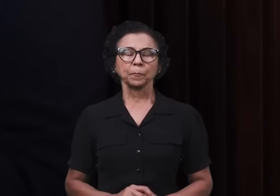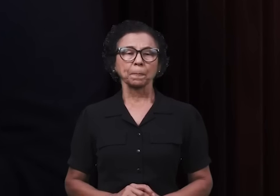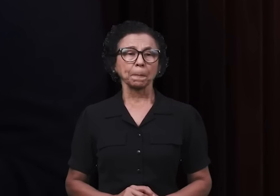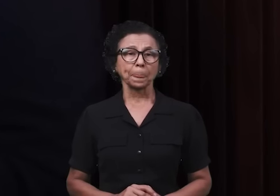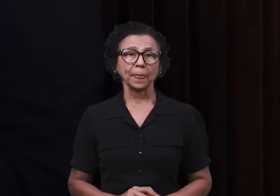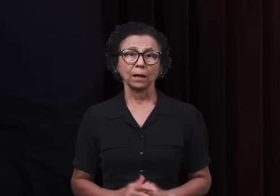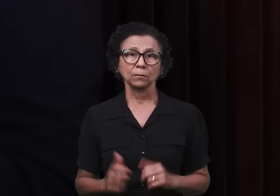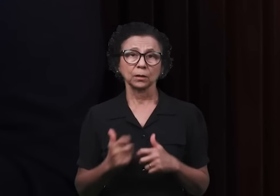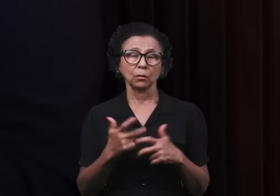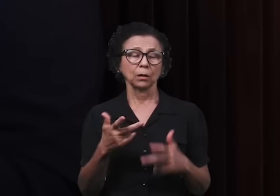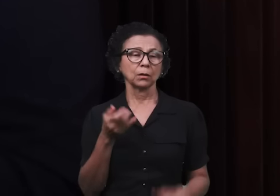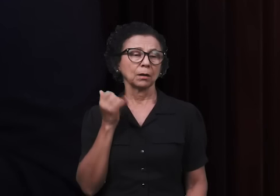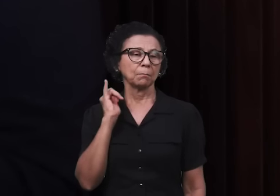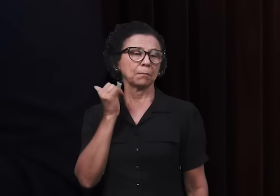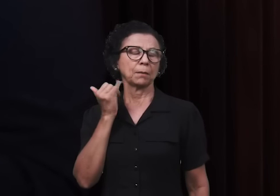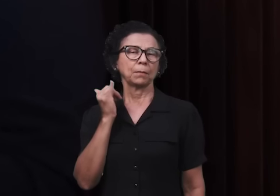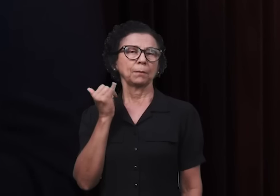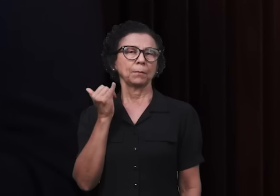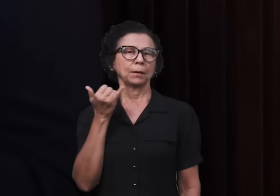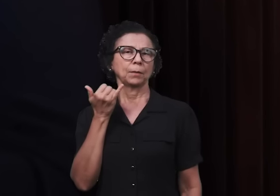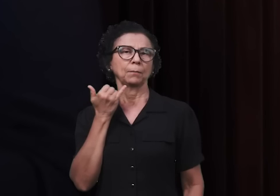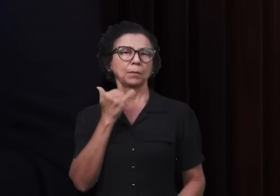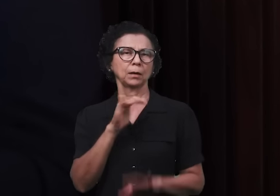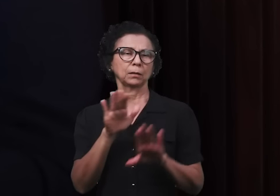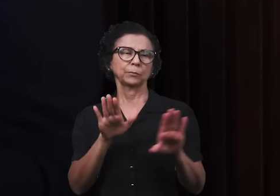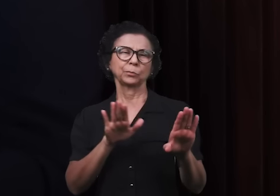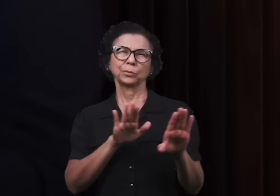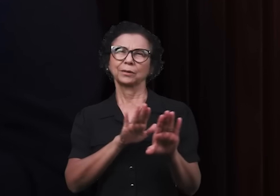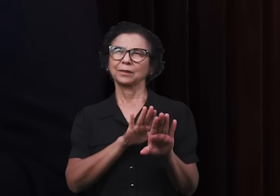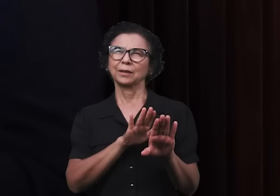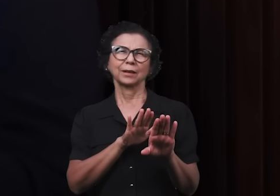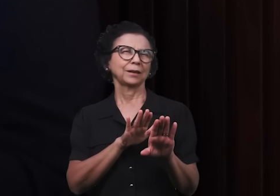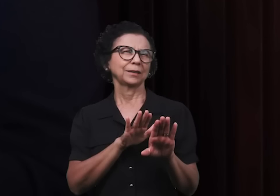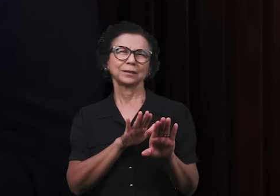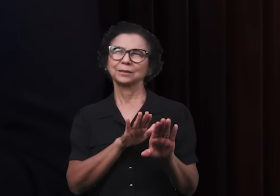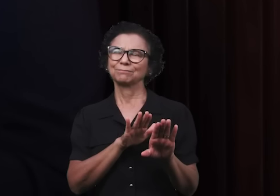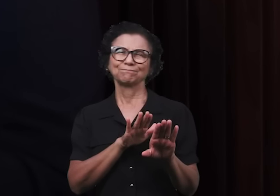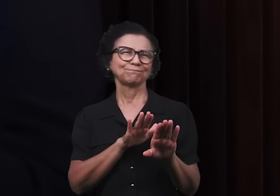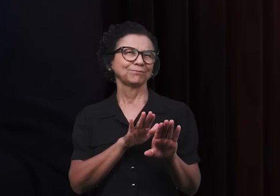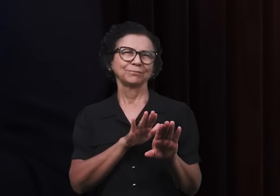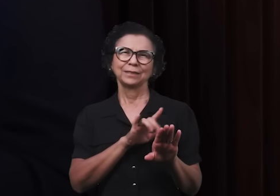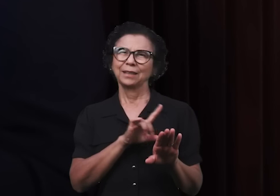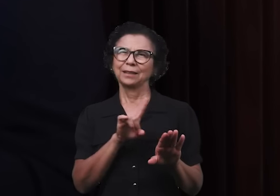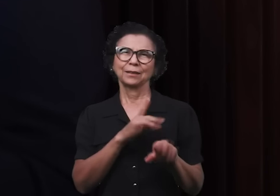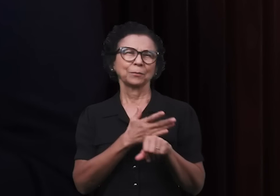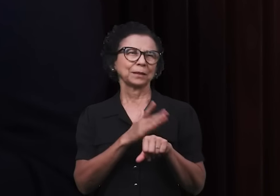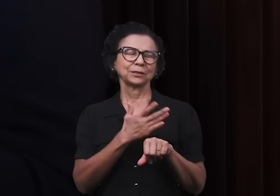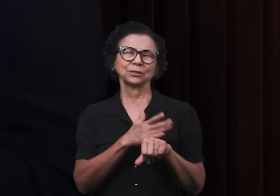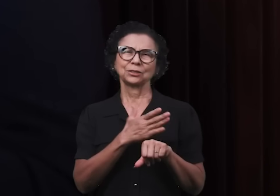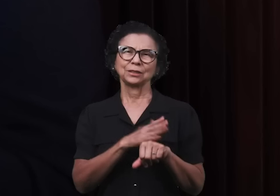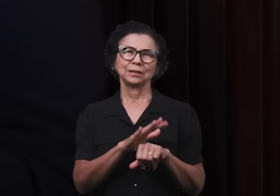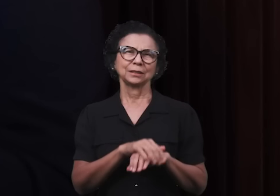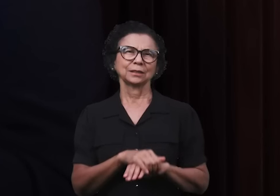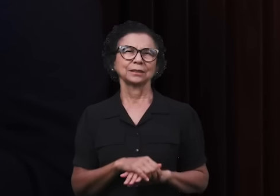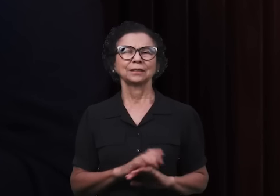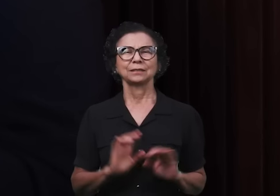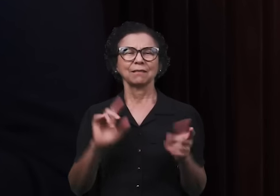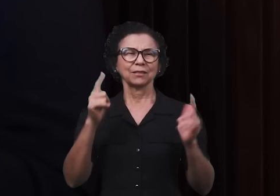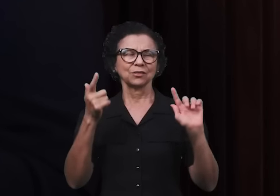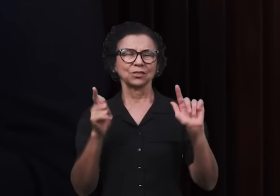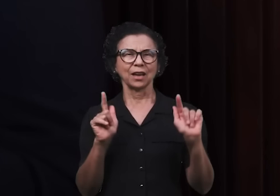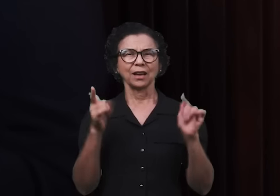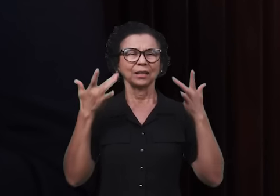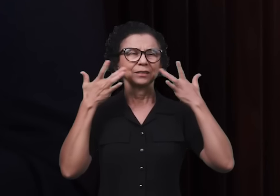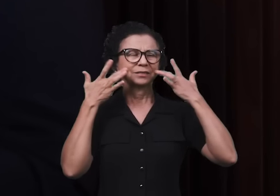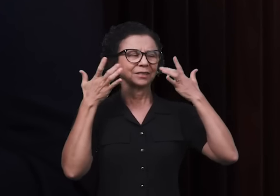aquilo que é apenas exterior para nós, discursos que não refletem uma forma de vida, né, que nós vivemos hoje, que fica apenas na fala,